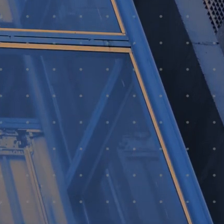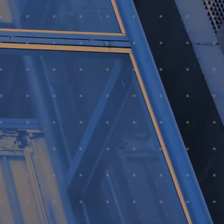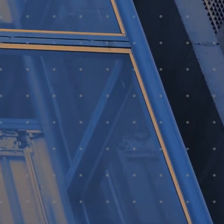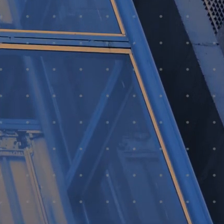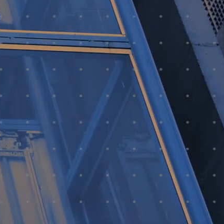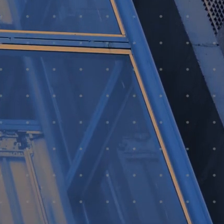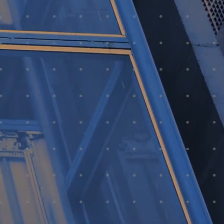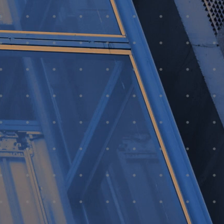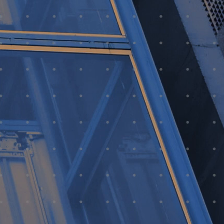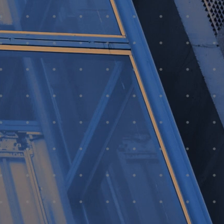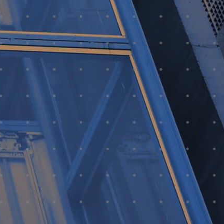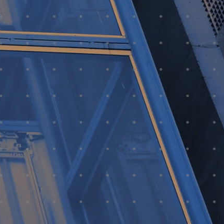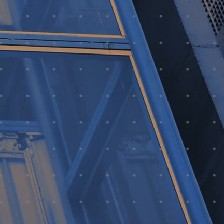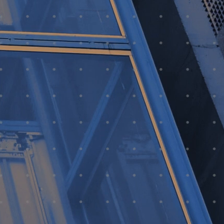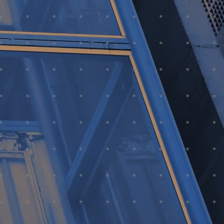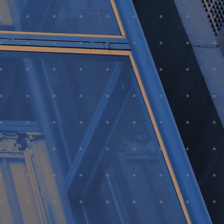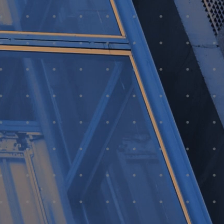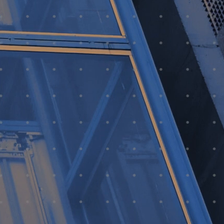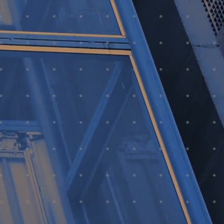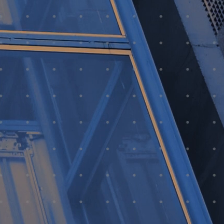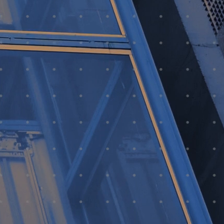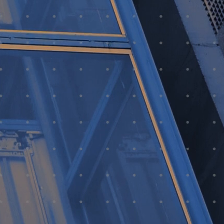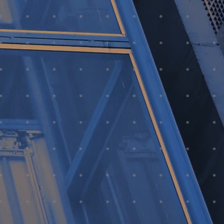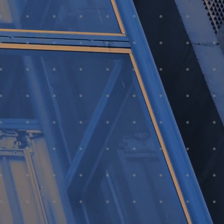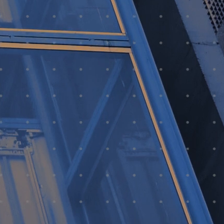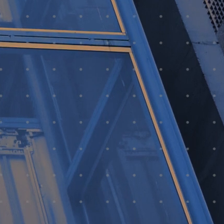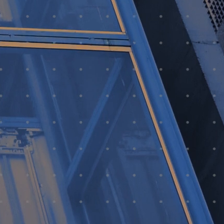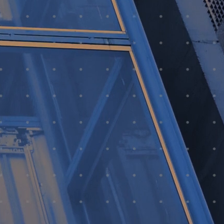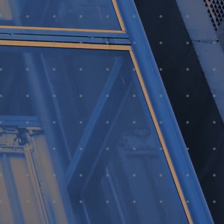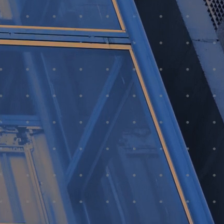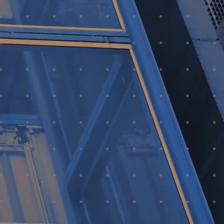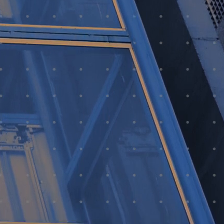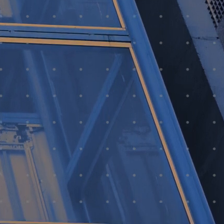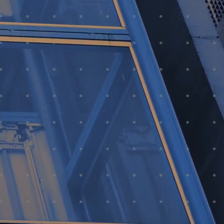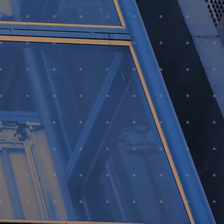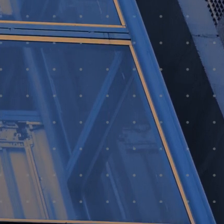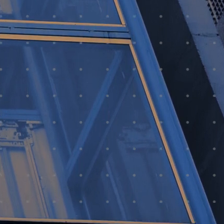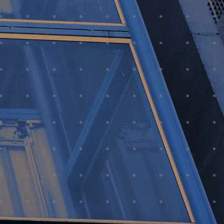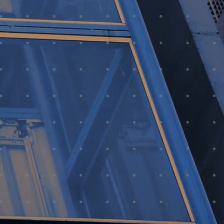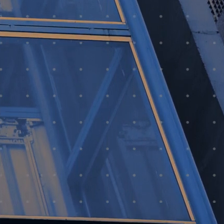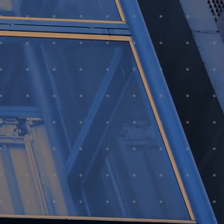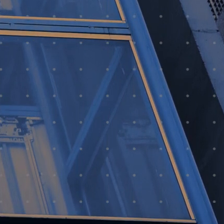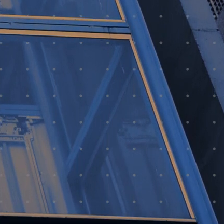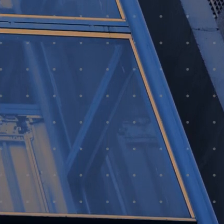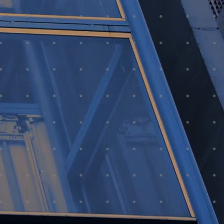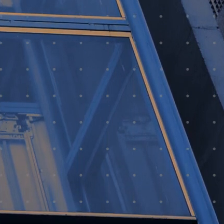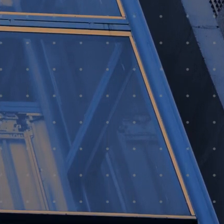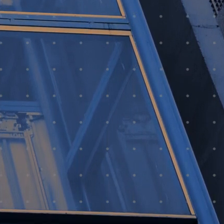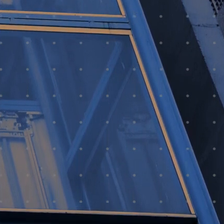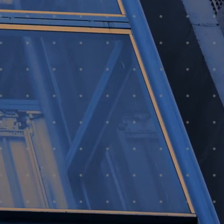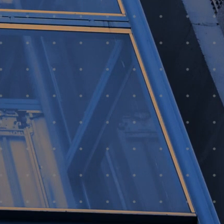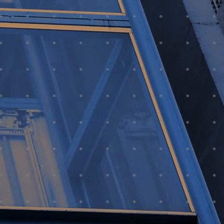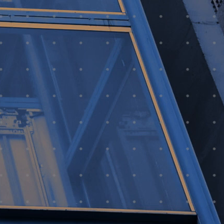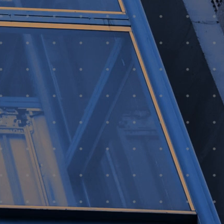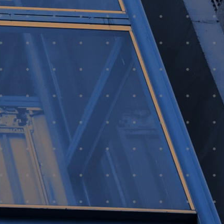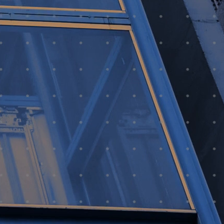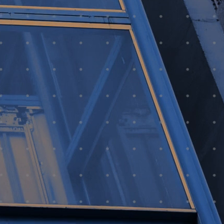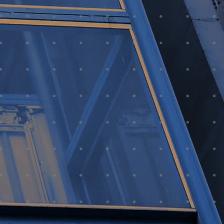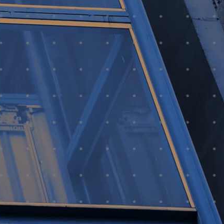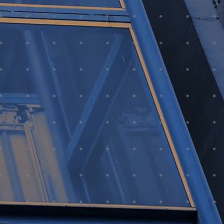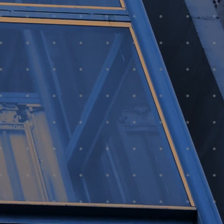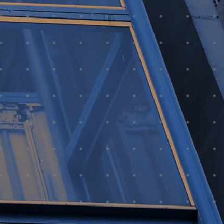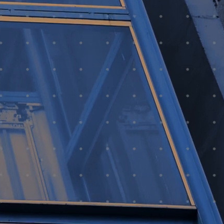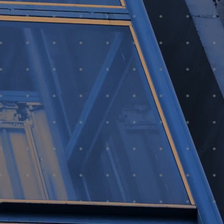granito, administrador de marketing, ajudante de açougueiro, ajudante de eletricista, ajudante